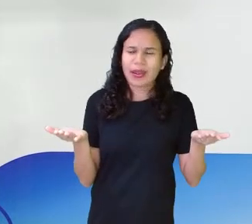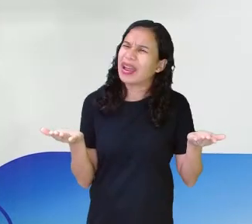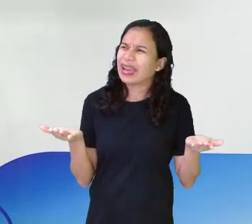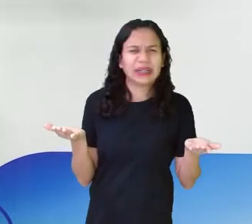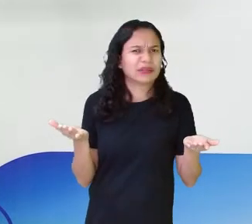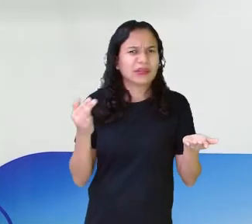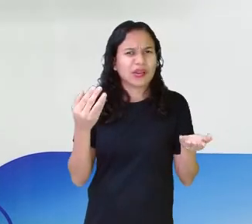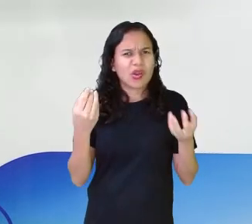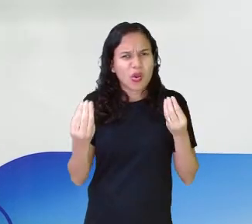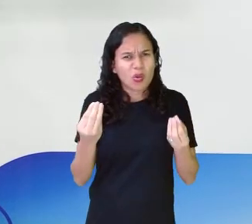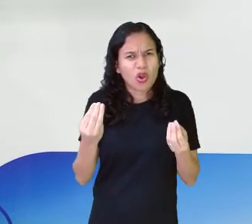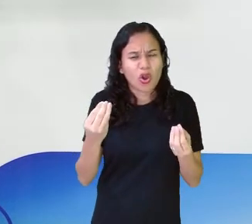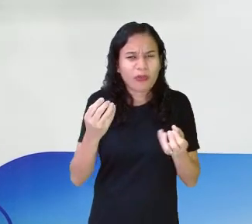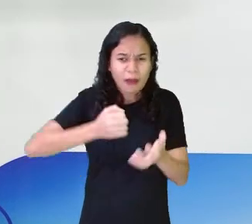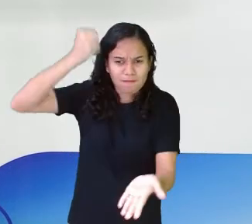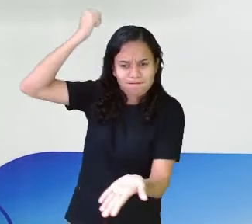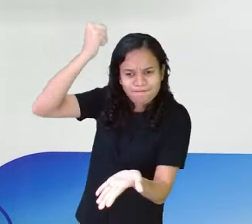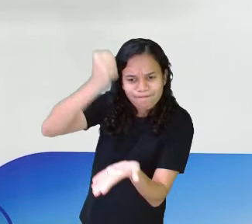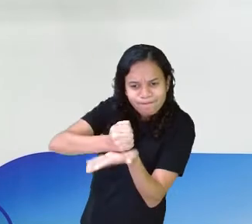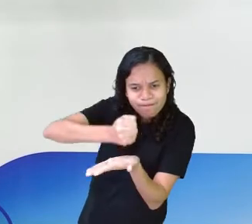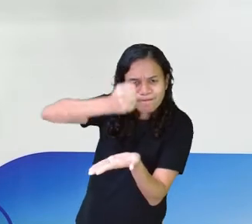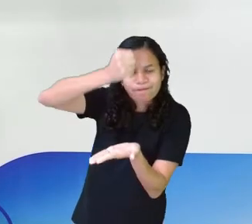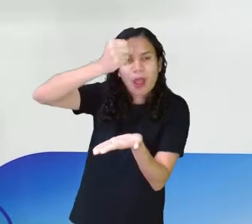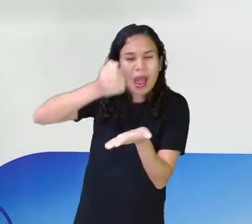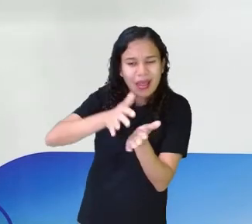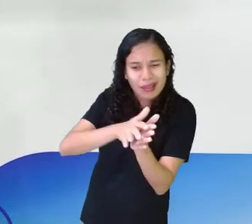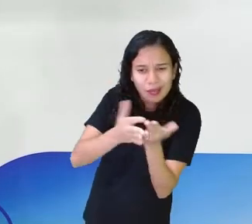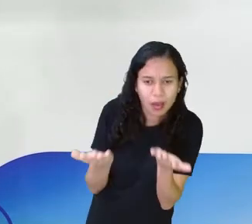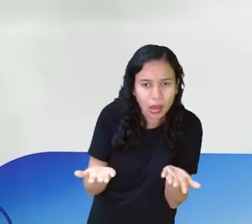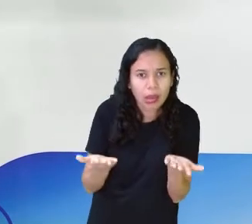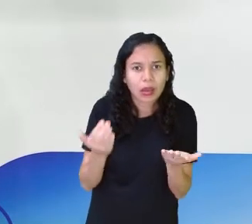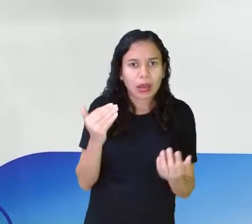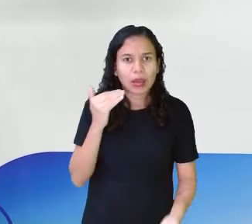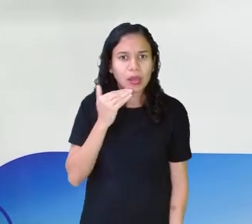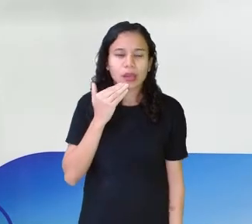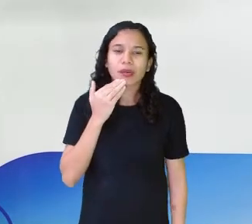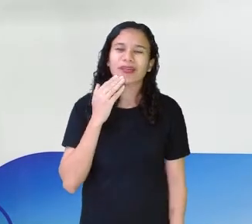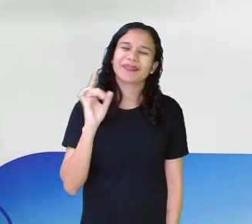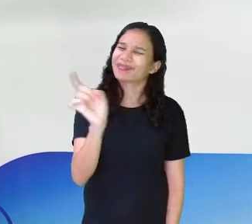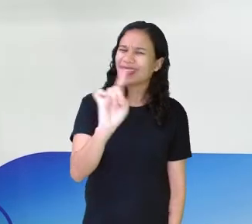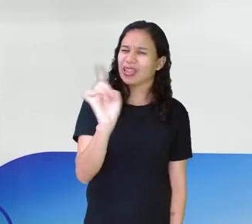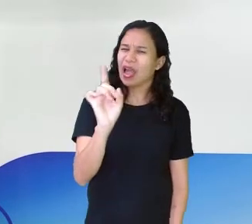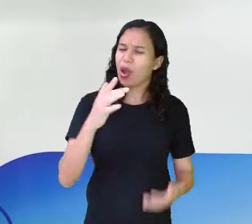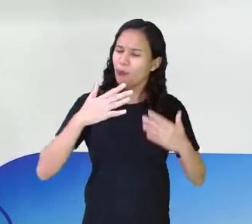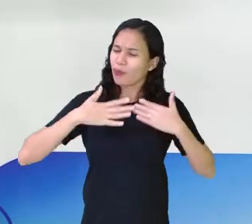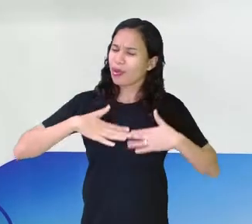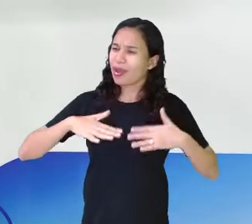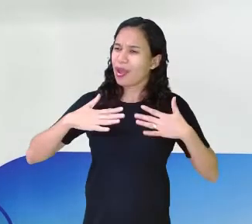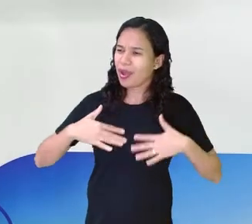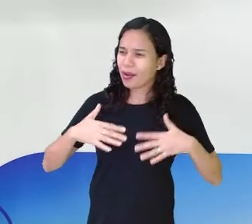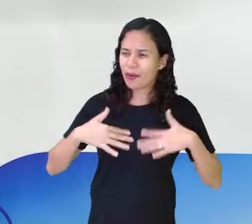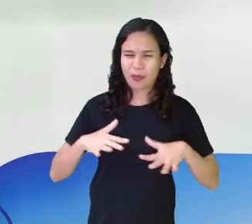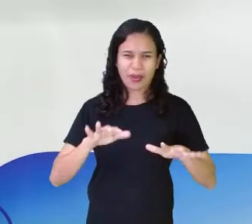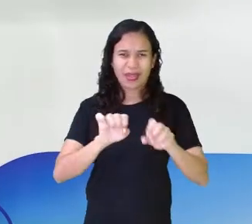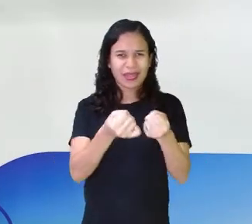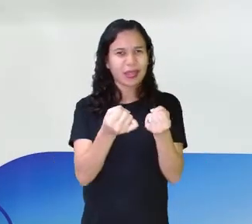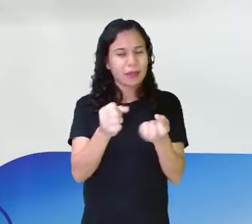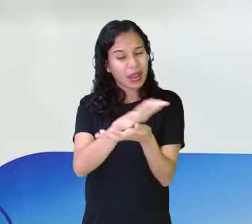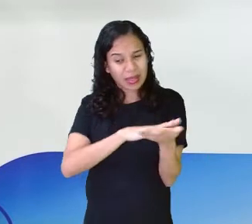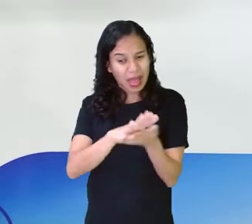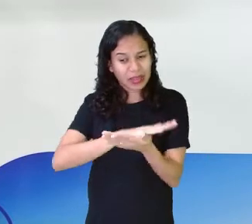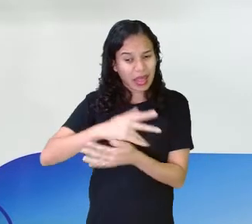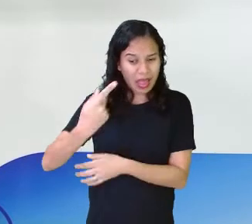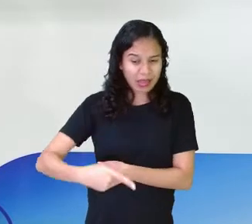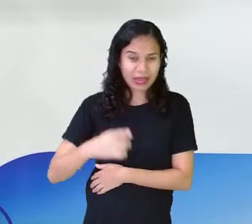Abrisse, professora, a senhora vai pegar a marreta e vai bater e quebrar. Não, tenha calma, eu não vou deixar, não